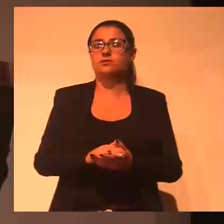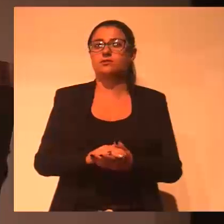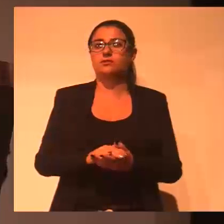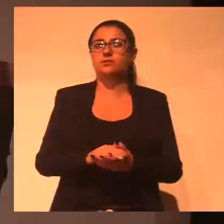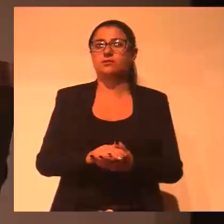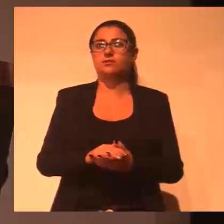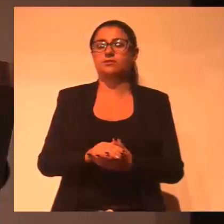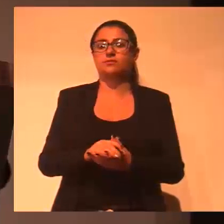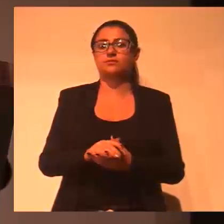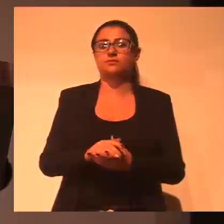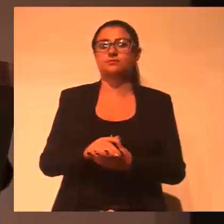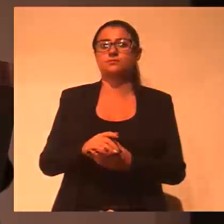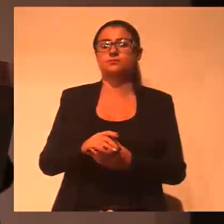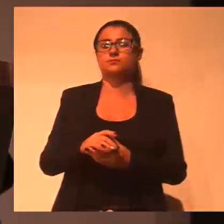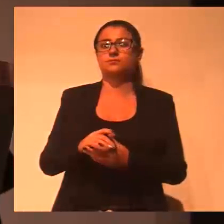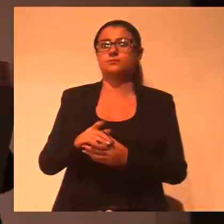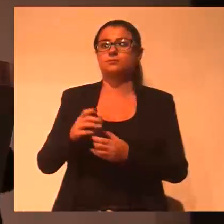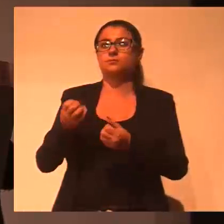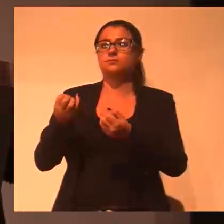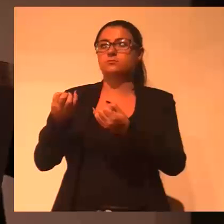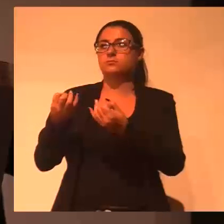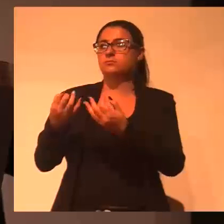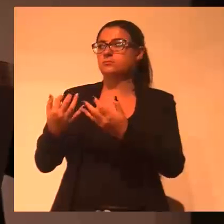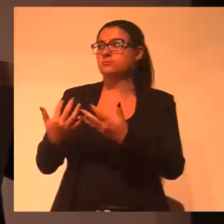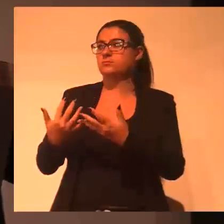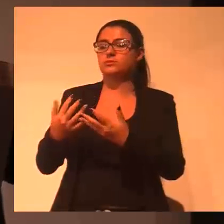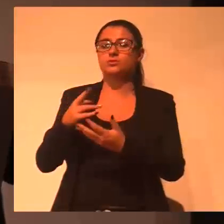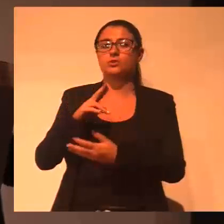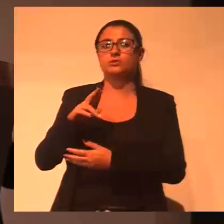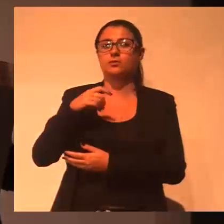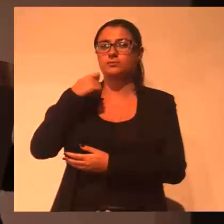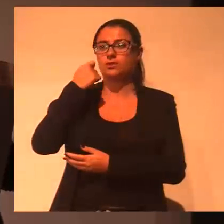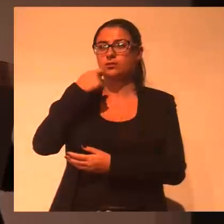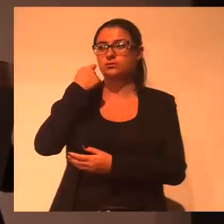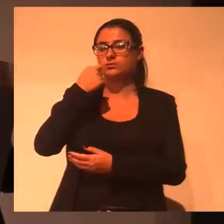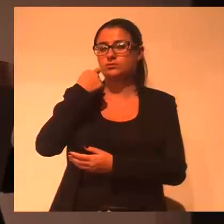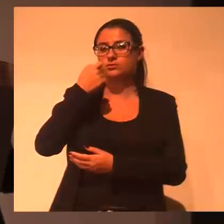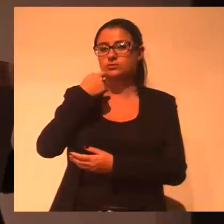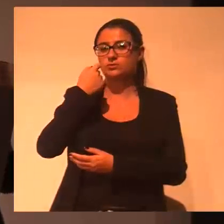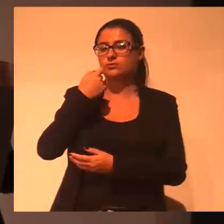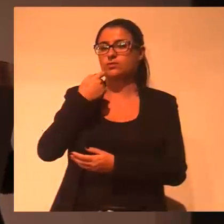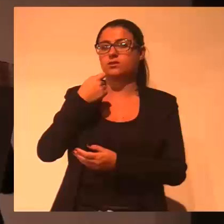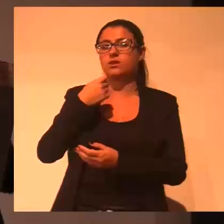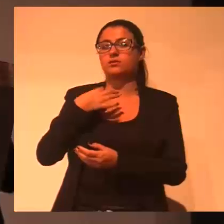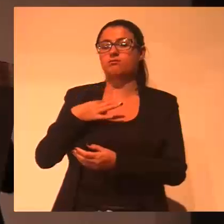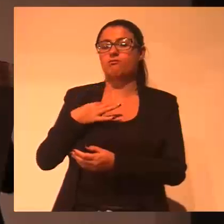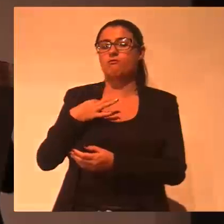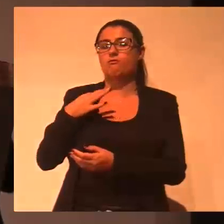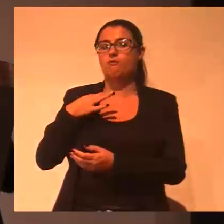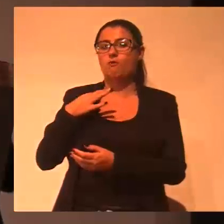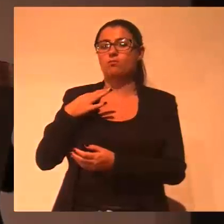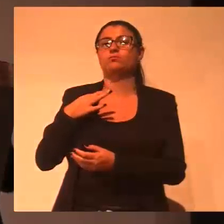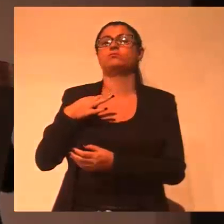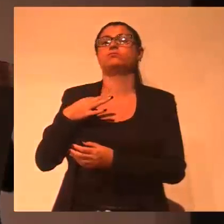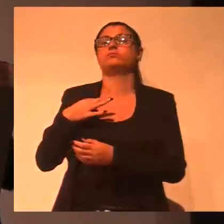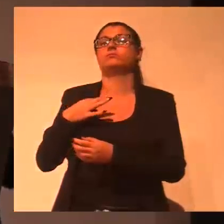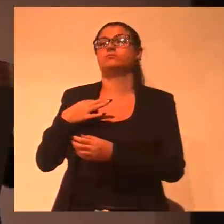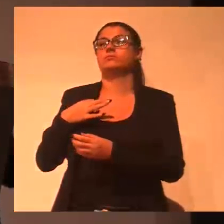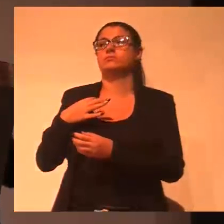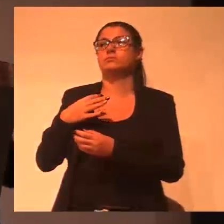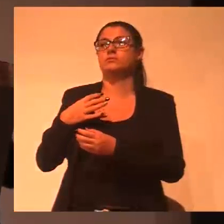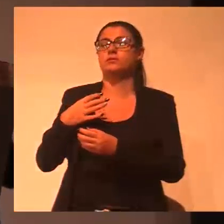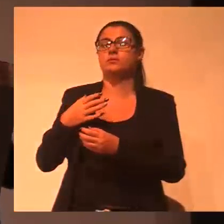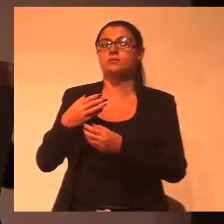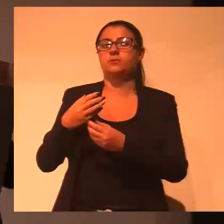Vossa Excelência pronunciou aí o nome do advogado que voluntariamente, de